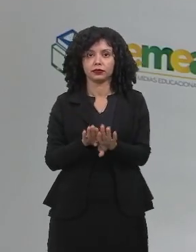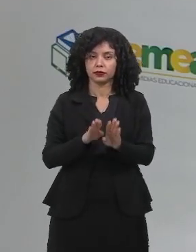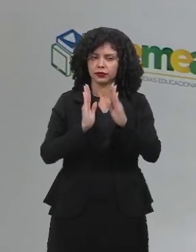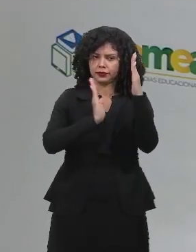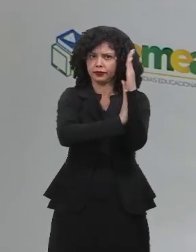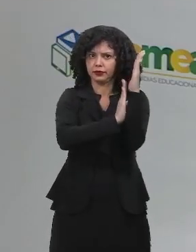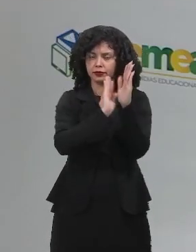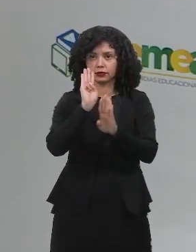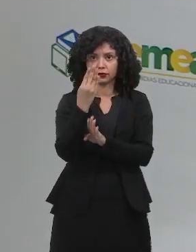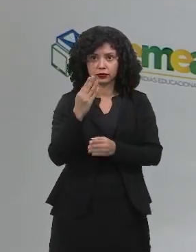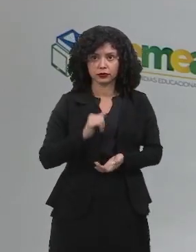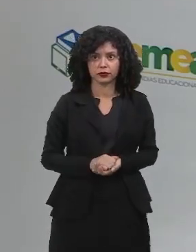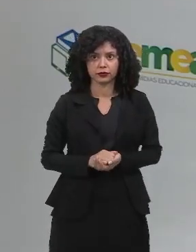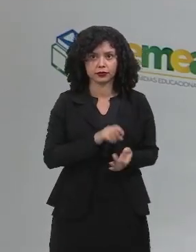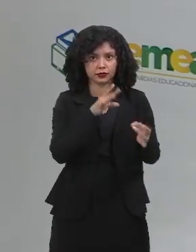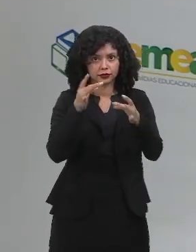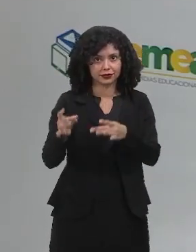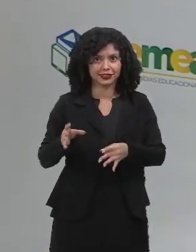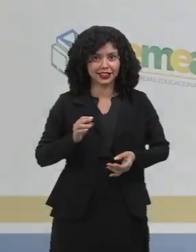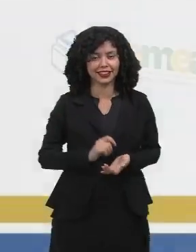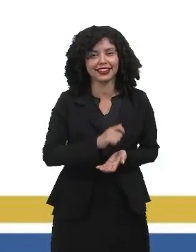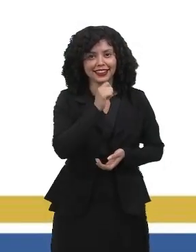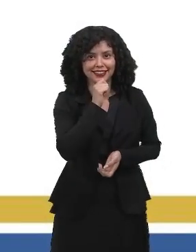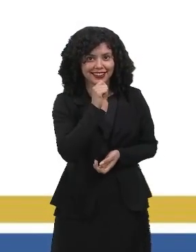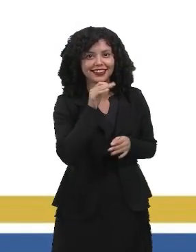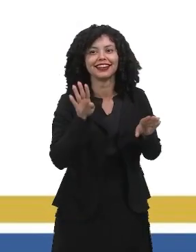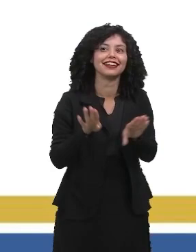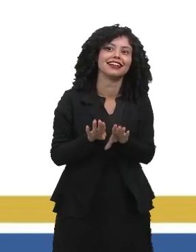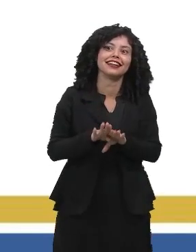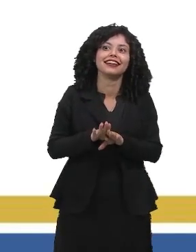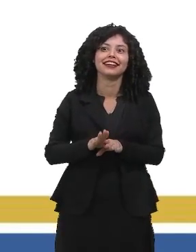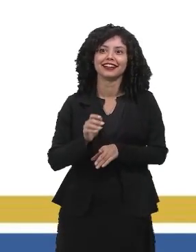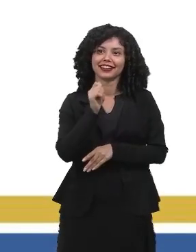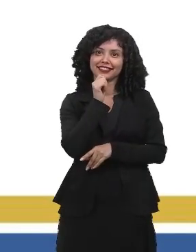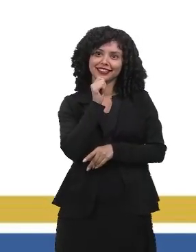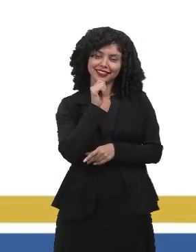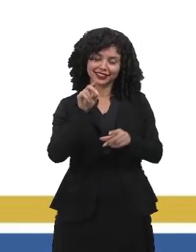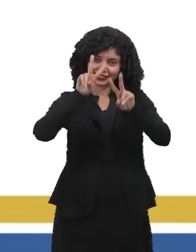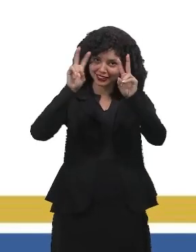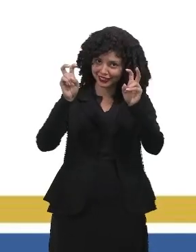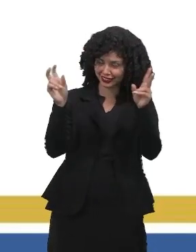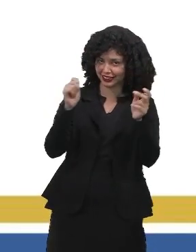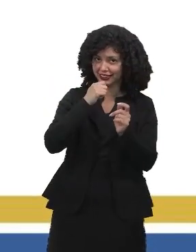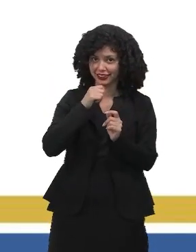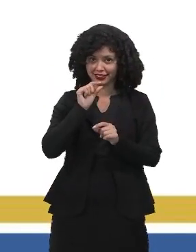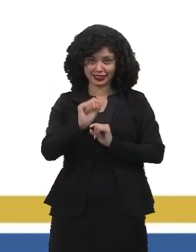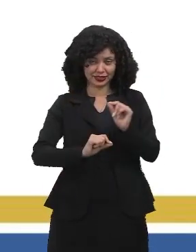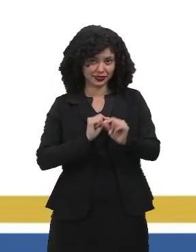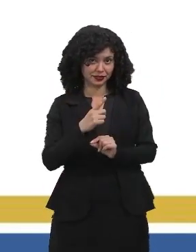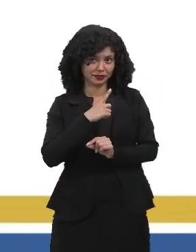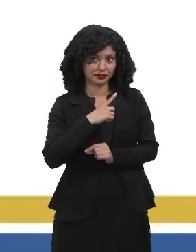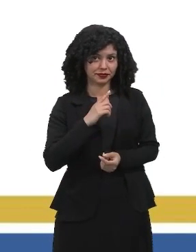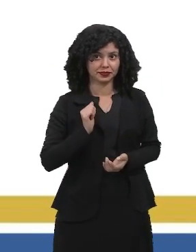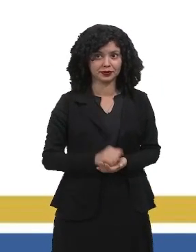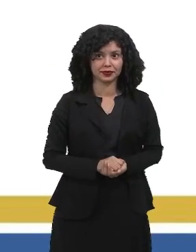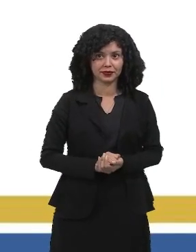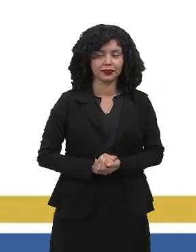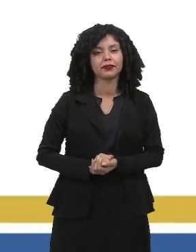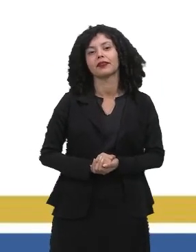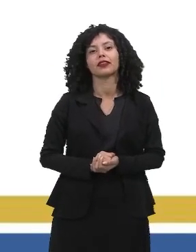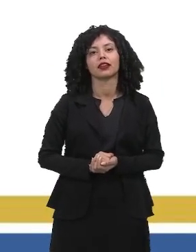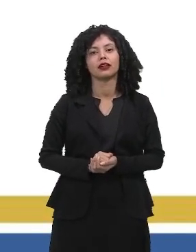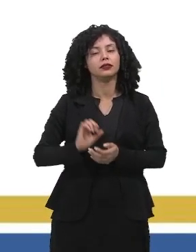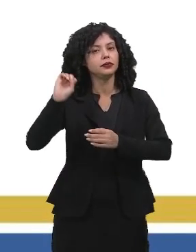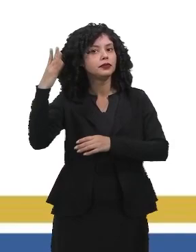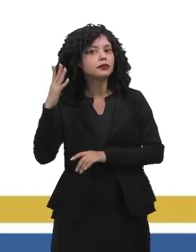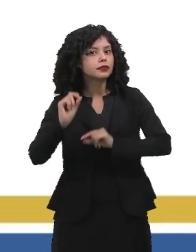da porta, mas fica a dica, tá? Então, temos aqui o seguinte. A respeito disso, o que é que temos? Fenômenos